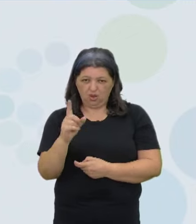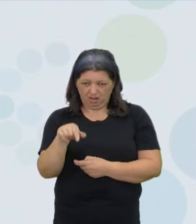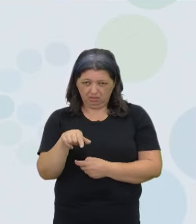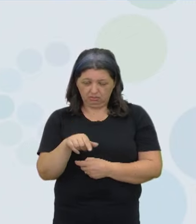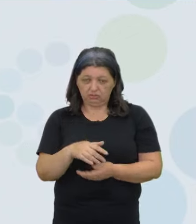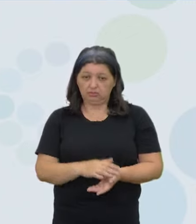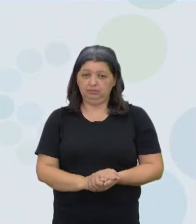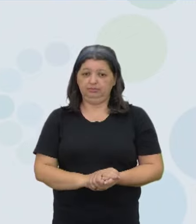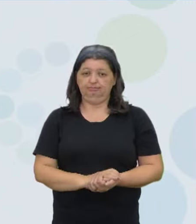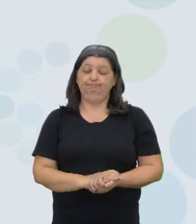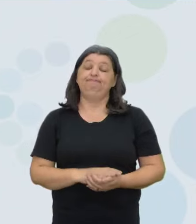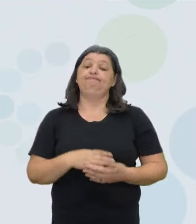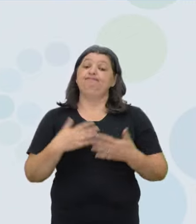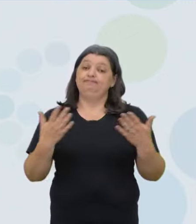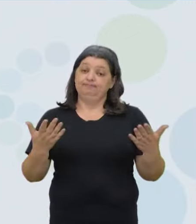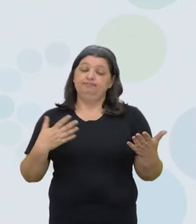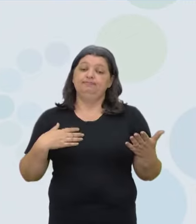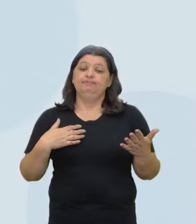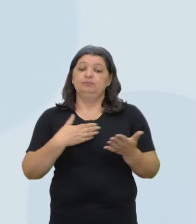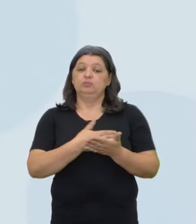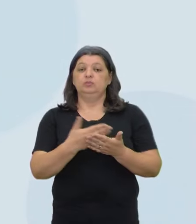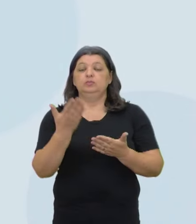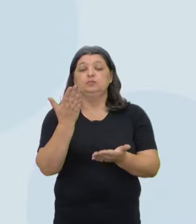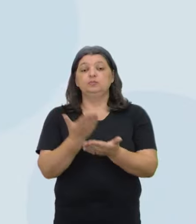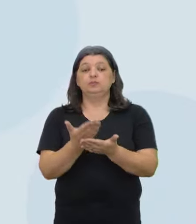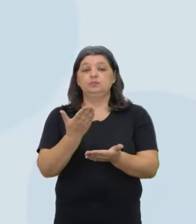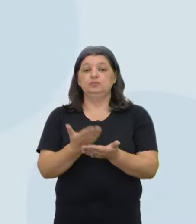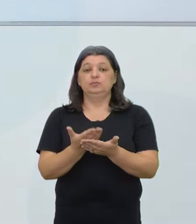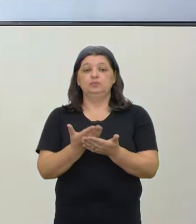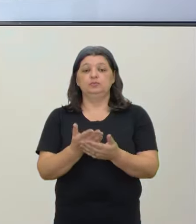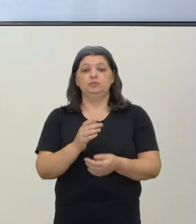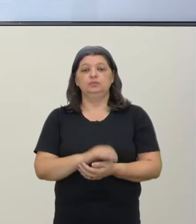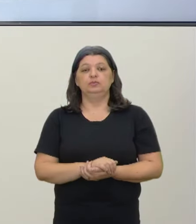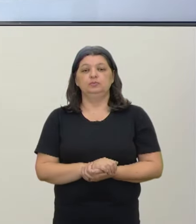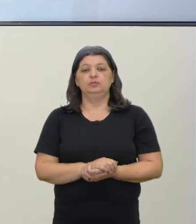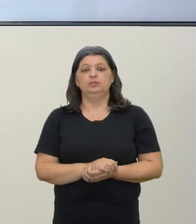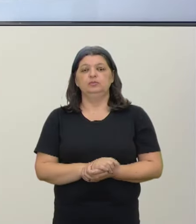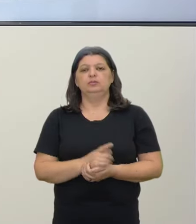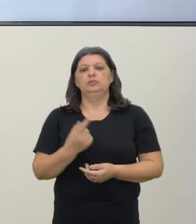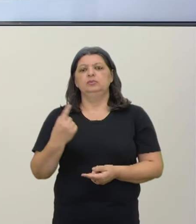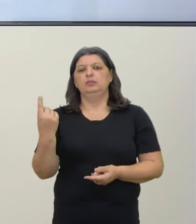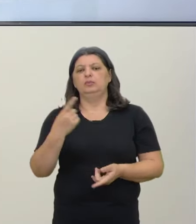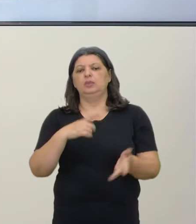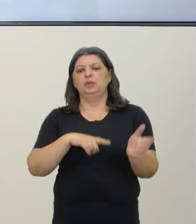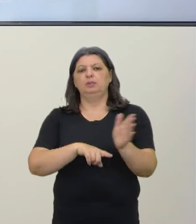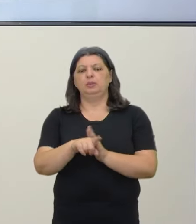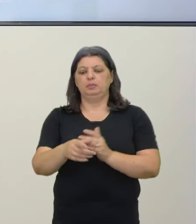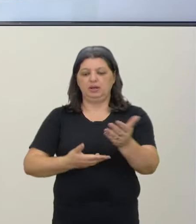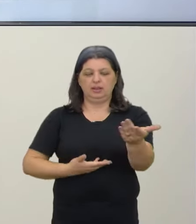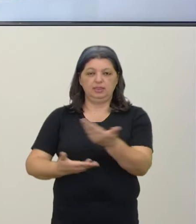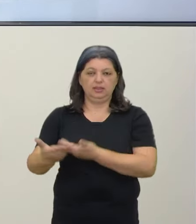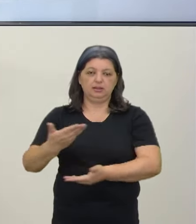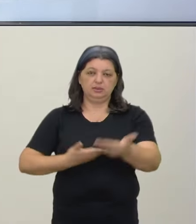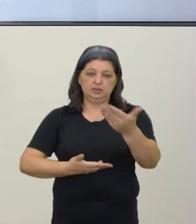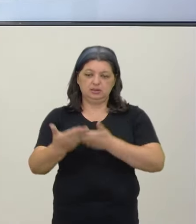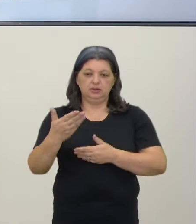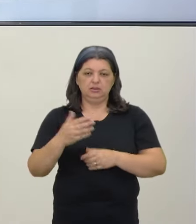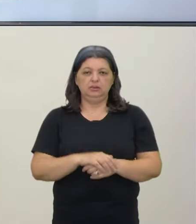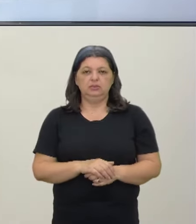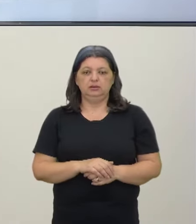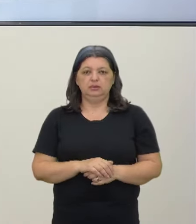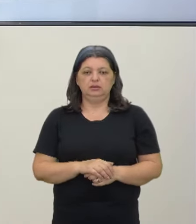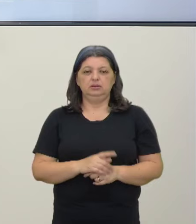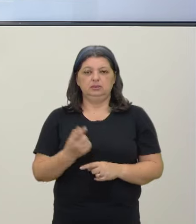violência? Então, para a gente começar essa aula, eu vou primeiro começar com a interação, que é para já ir dando